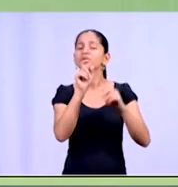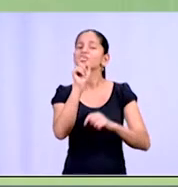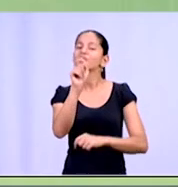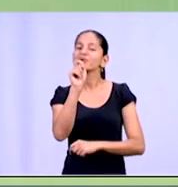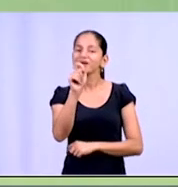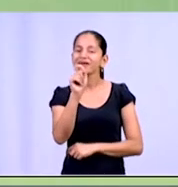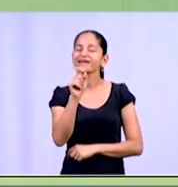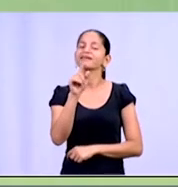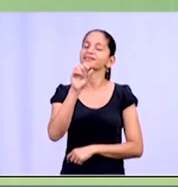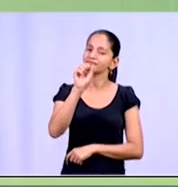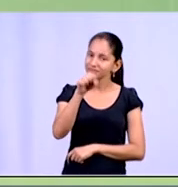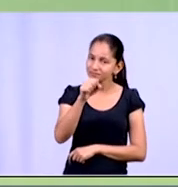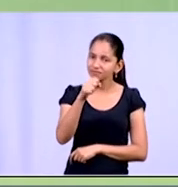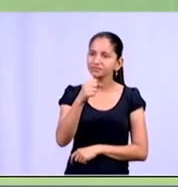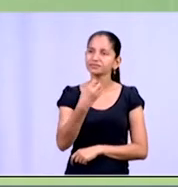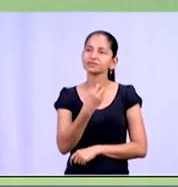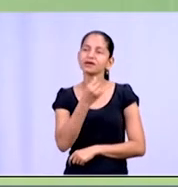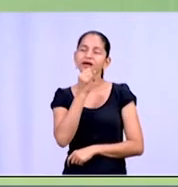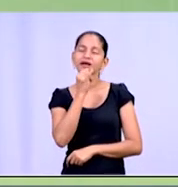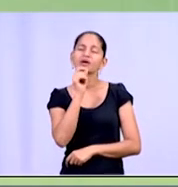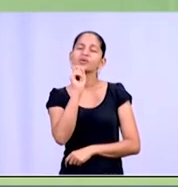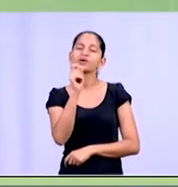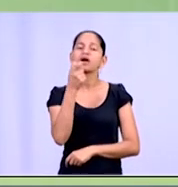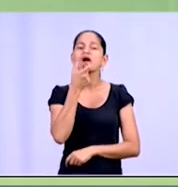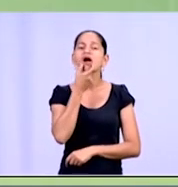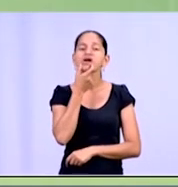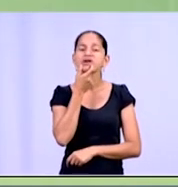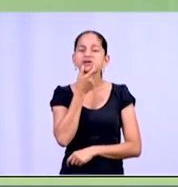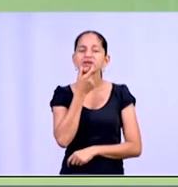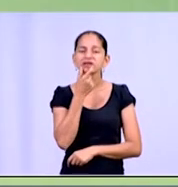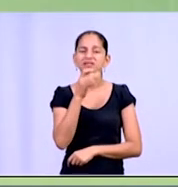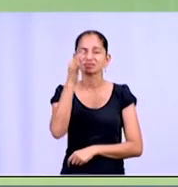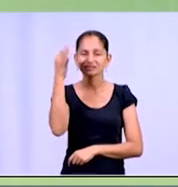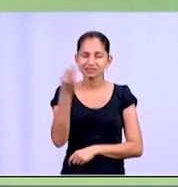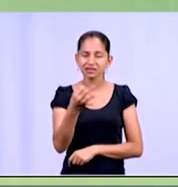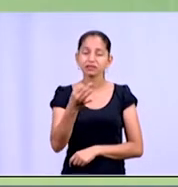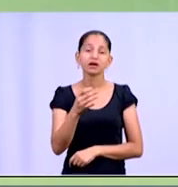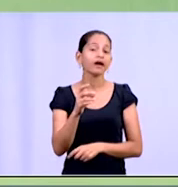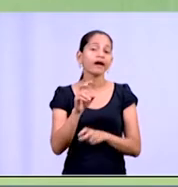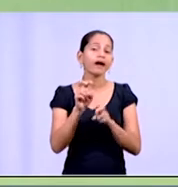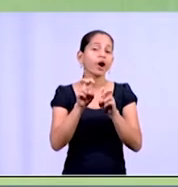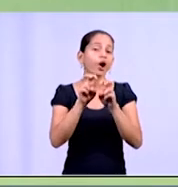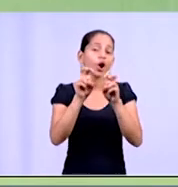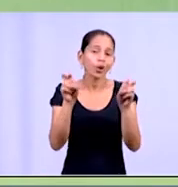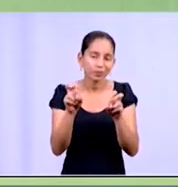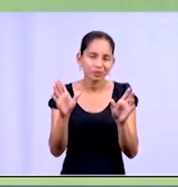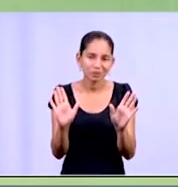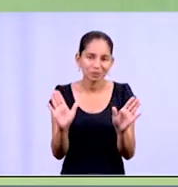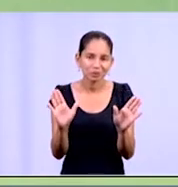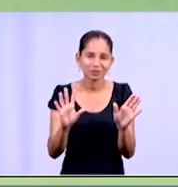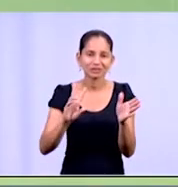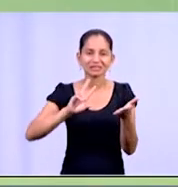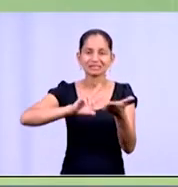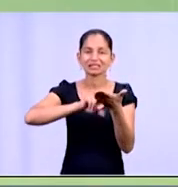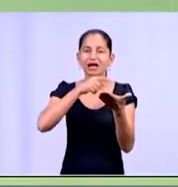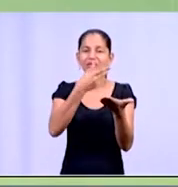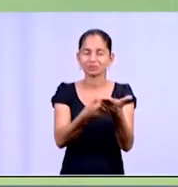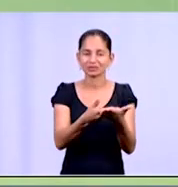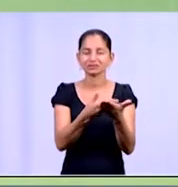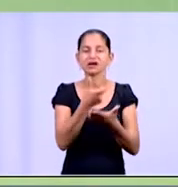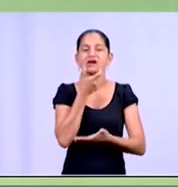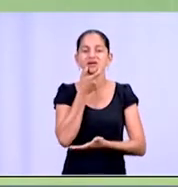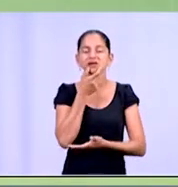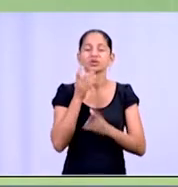que o acrônimo de Electronic Numerical Integrator Analyzer, né? Computer. Computador analítico